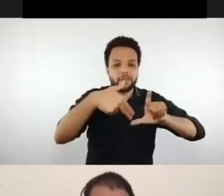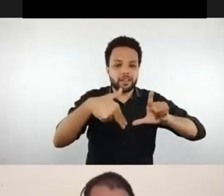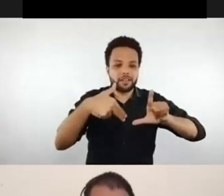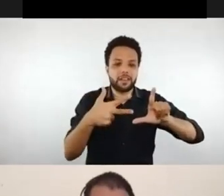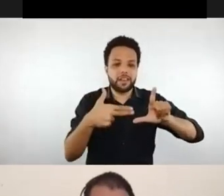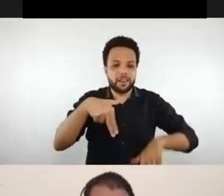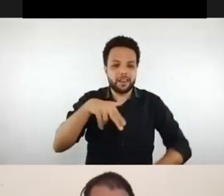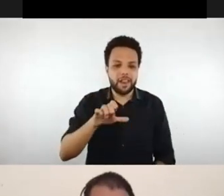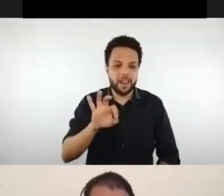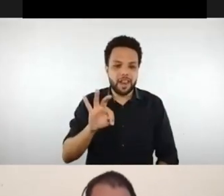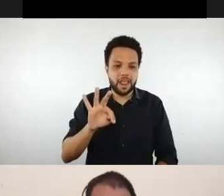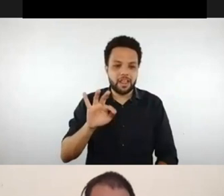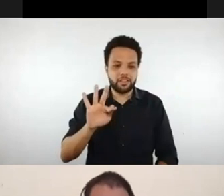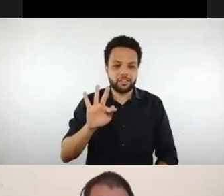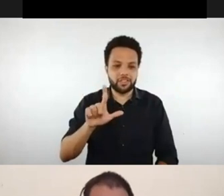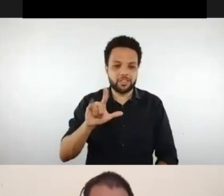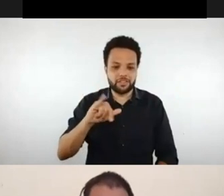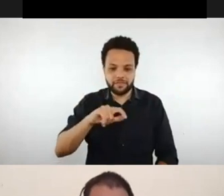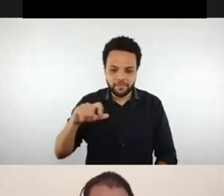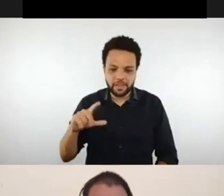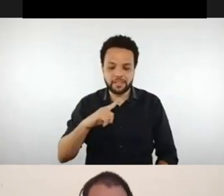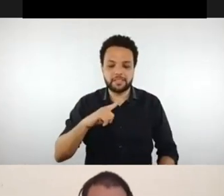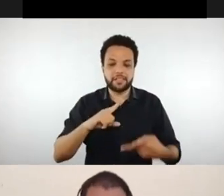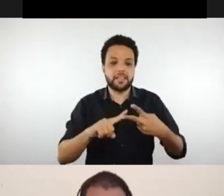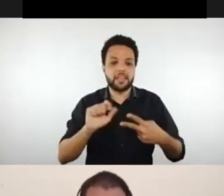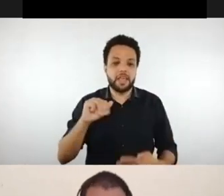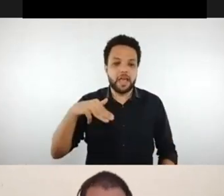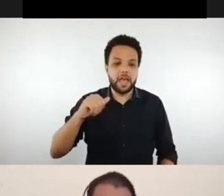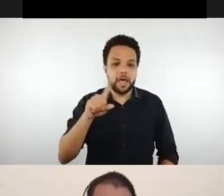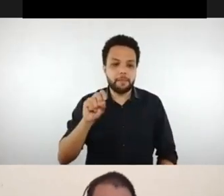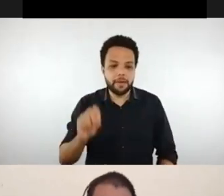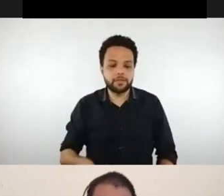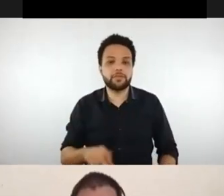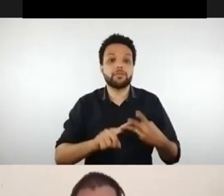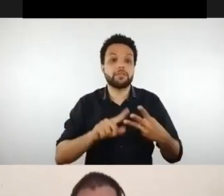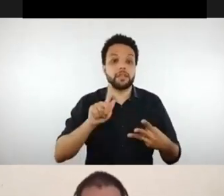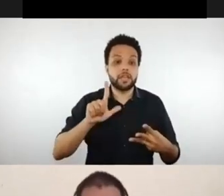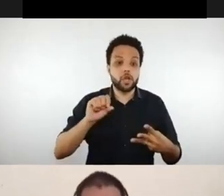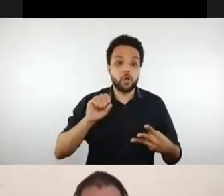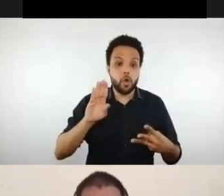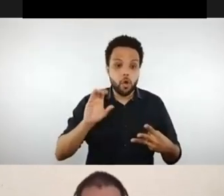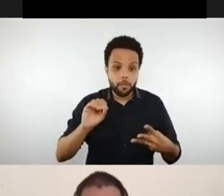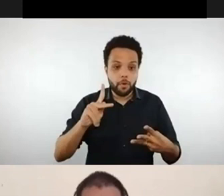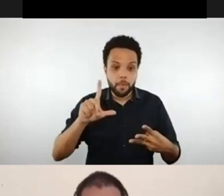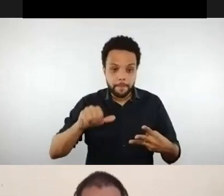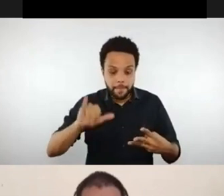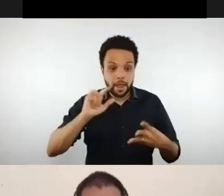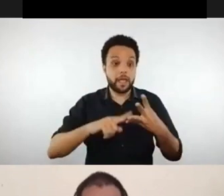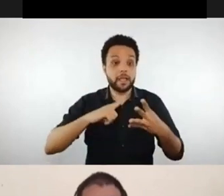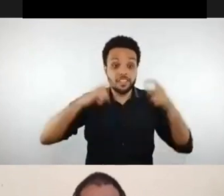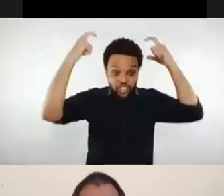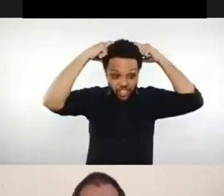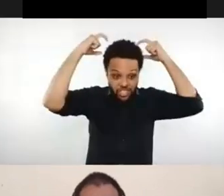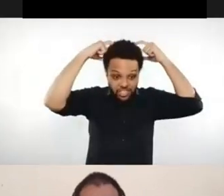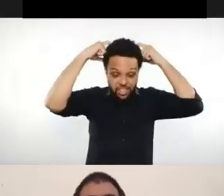no Brasil produzindo, você tem a Amazon produzindo, você tem a Globoplay produzindo, a HBO está entrando, a Disney está entrando. Por isso,